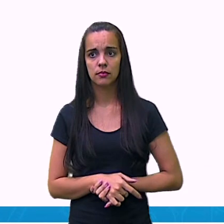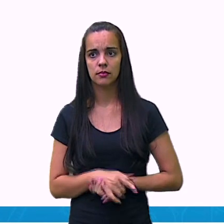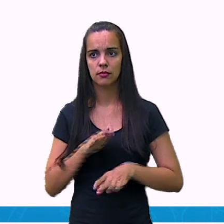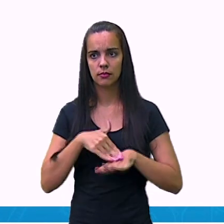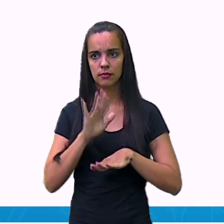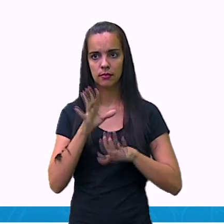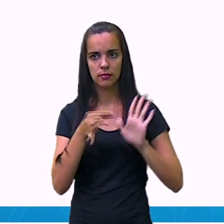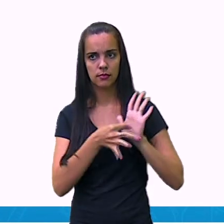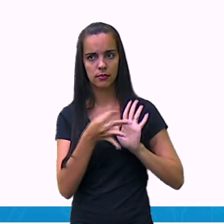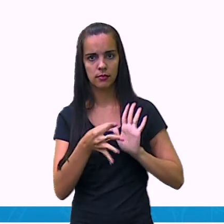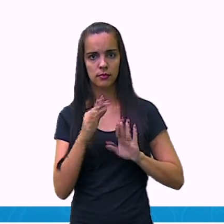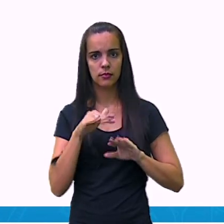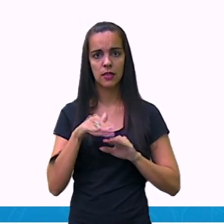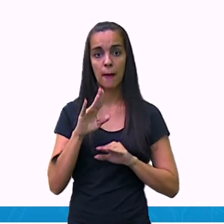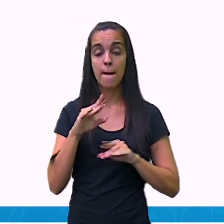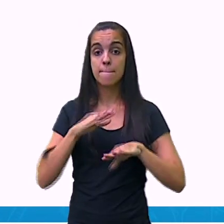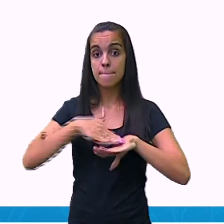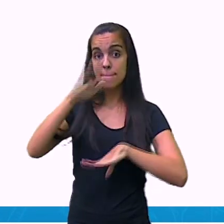Mas